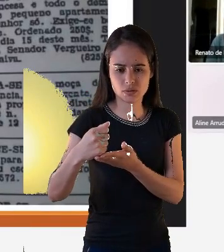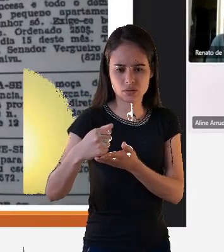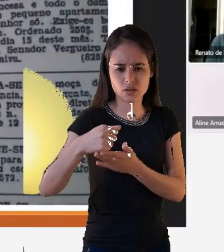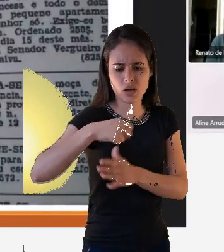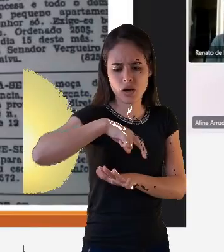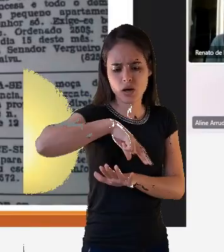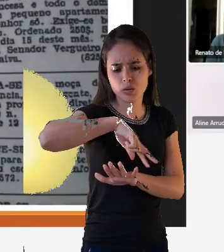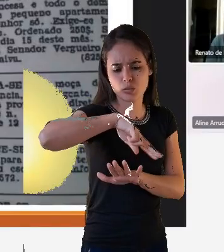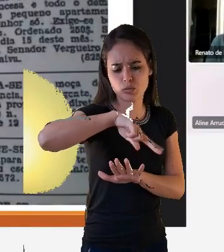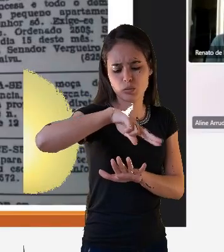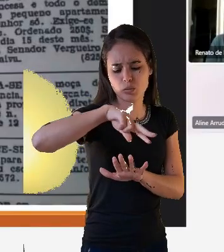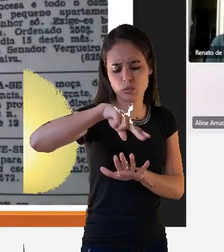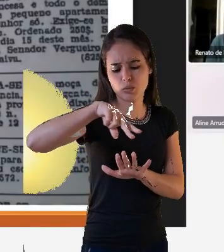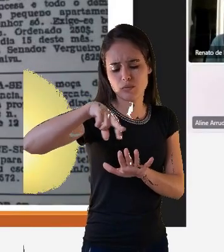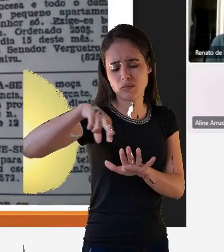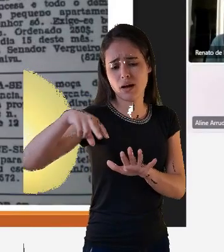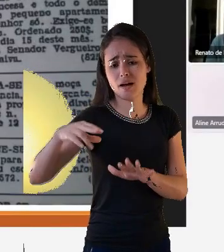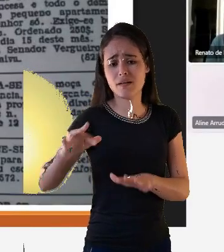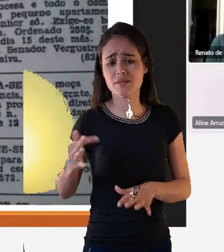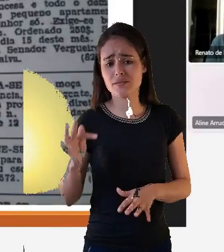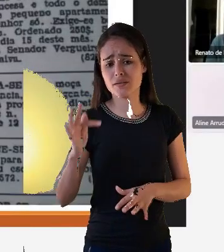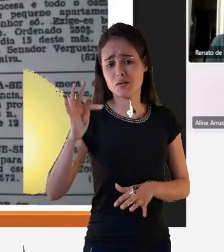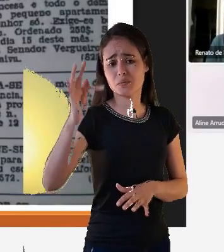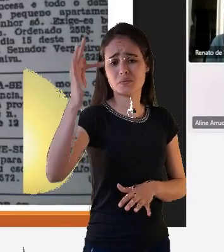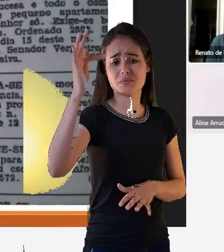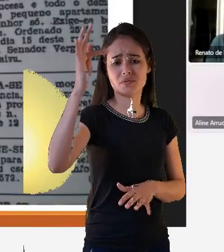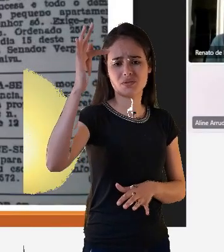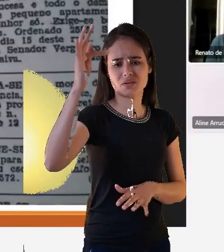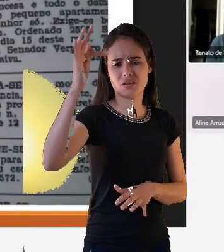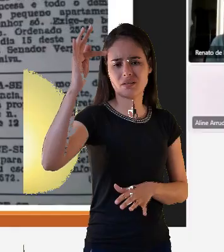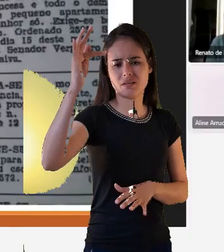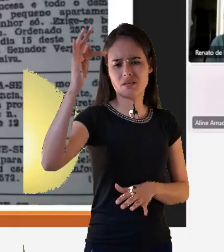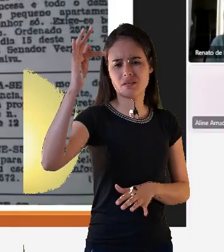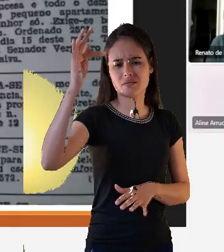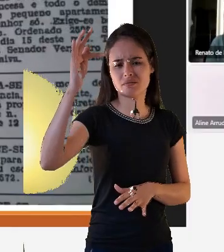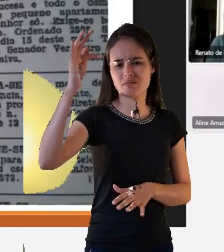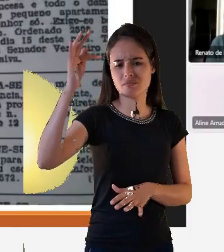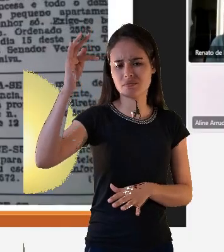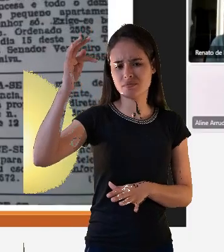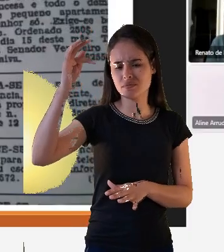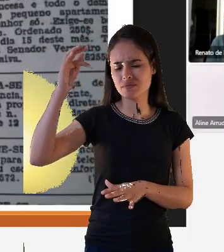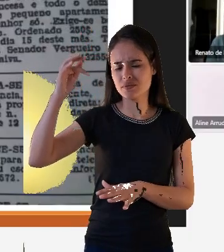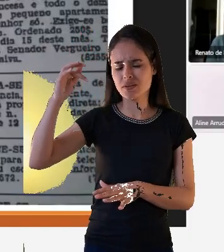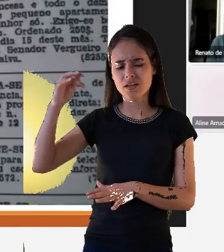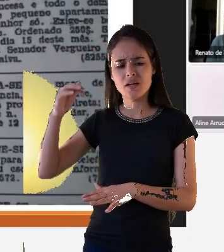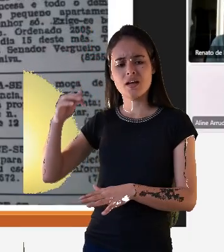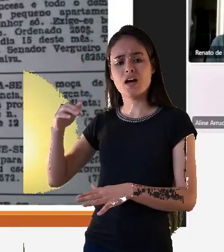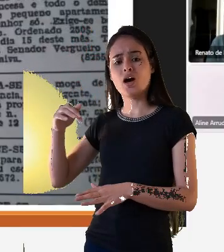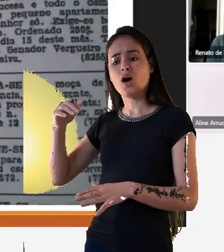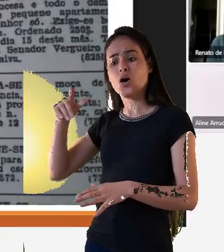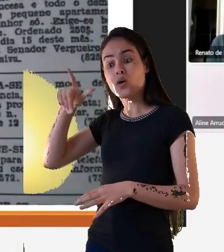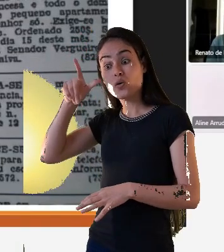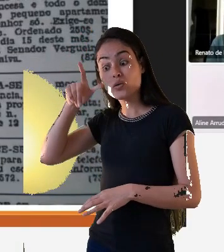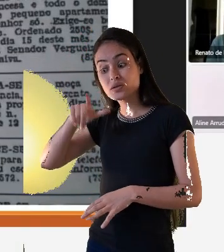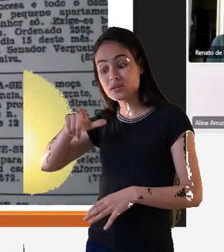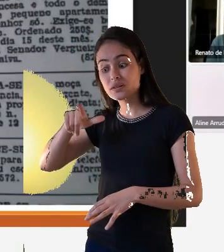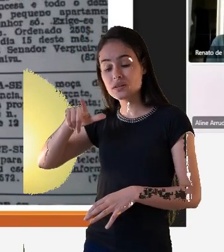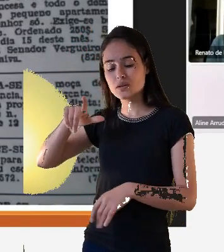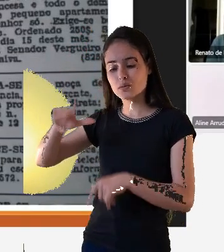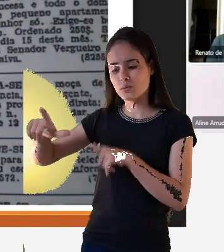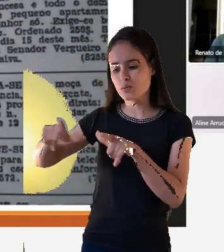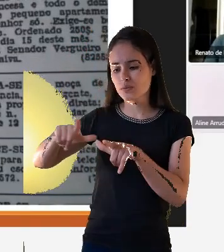país e continua no subemprego, assim, continua com os